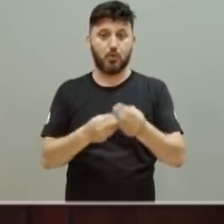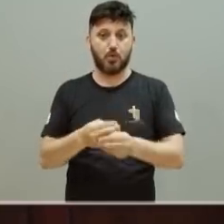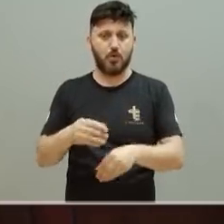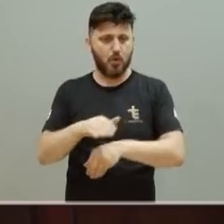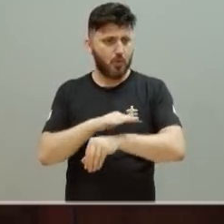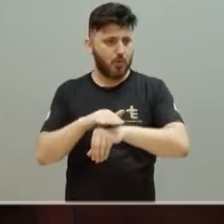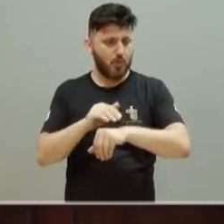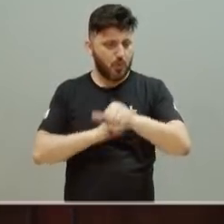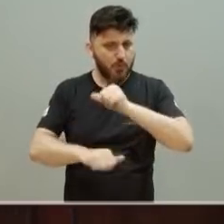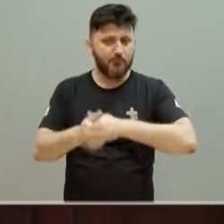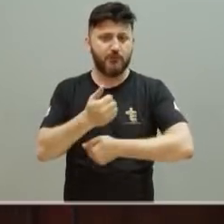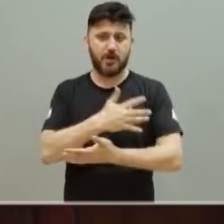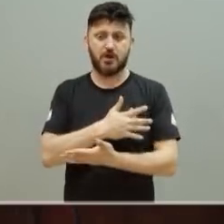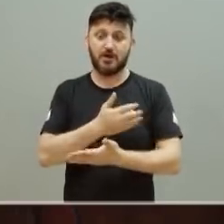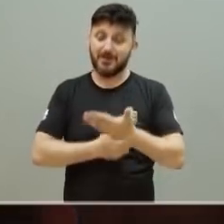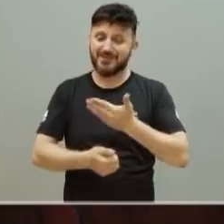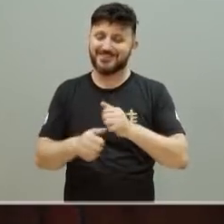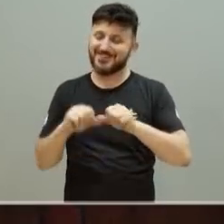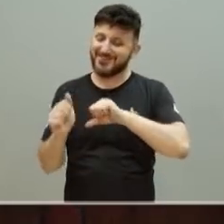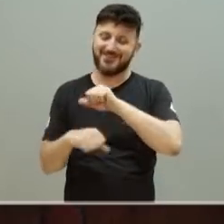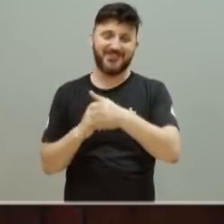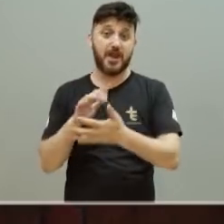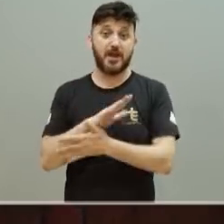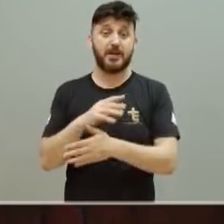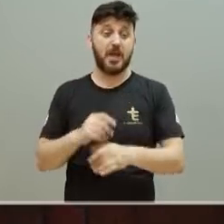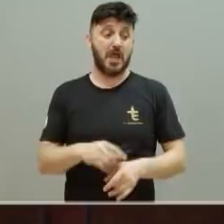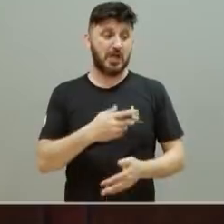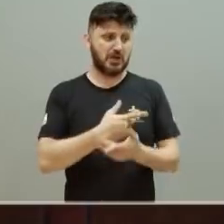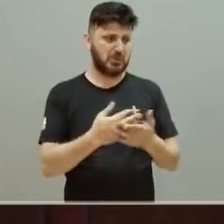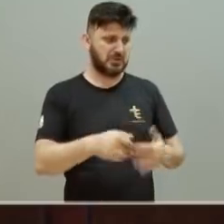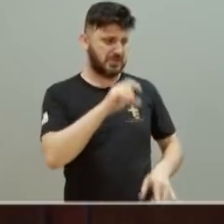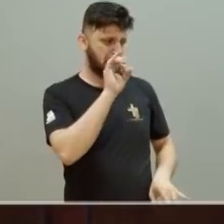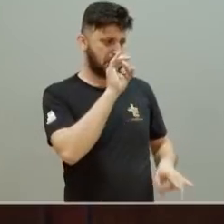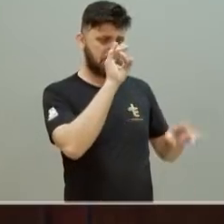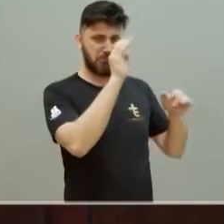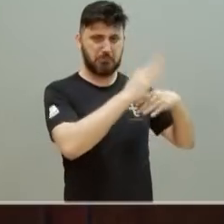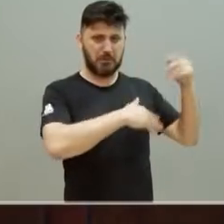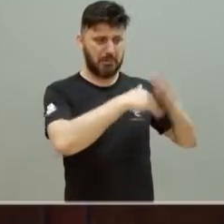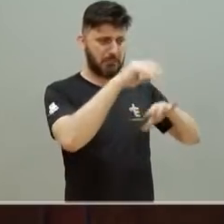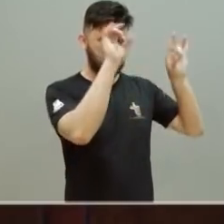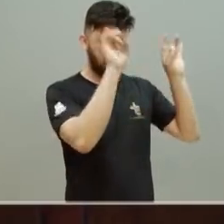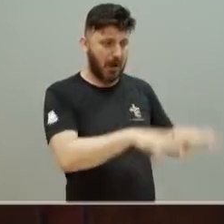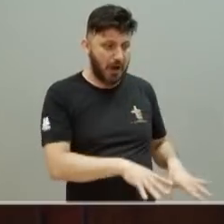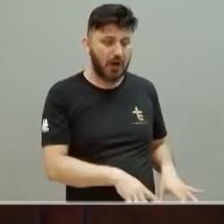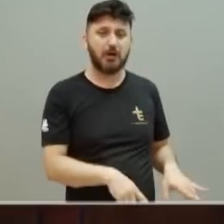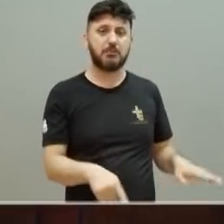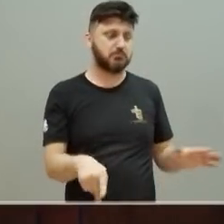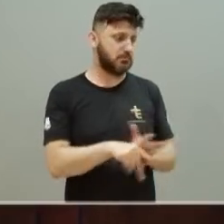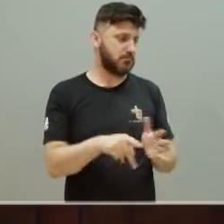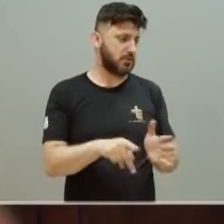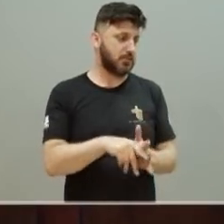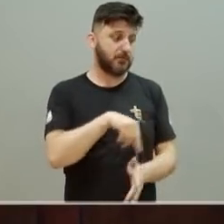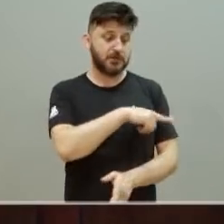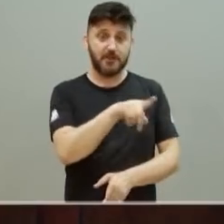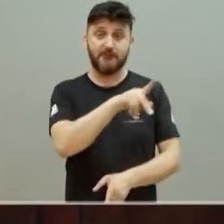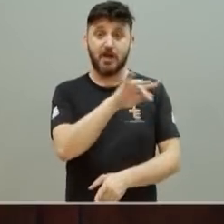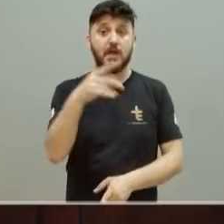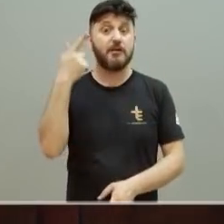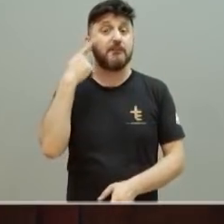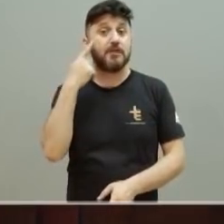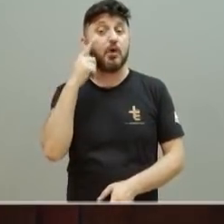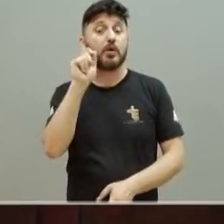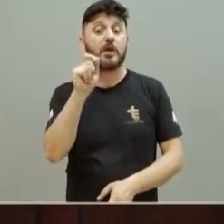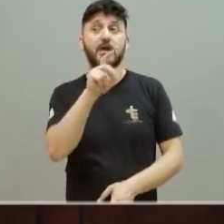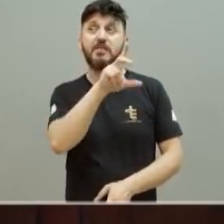converte-se, abandona as práticas, quebranta coração, se humilha diante dele, e você vai ver o